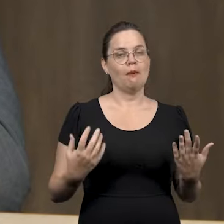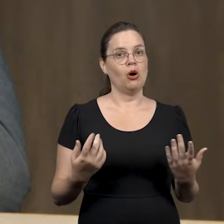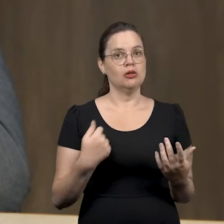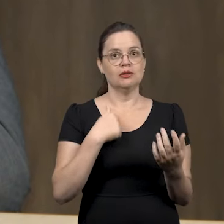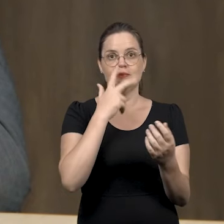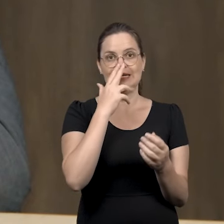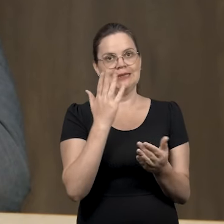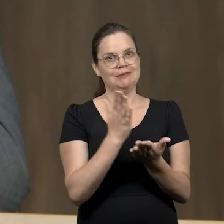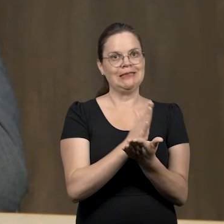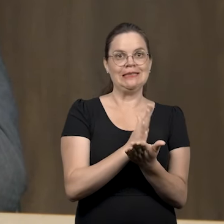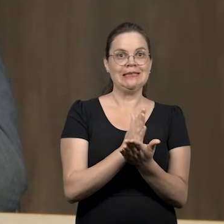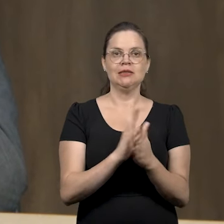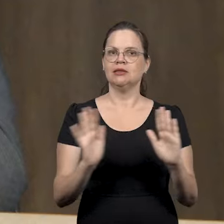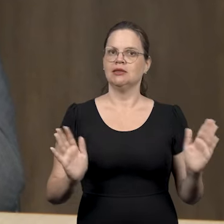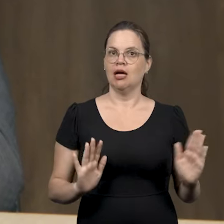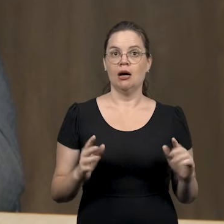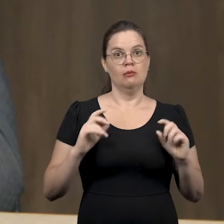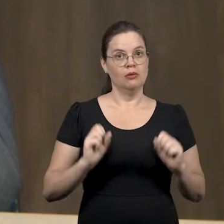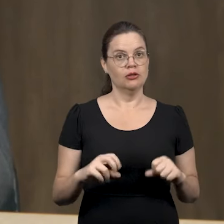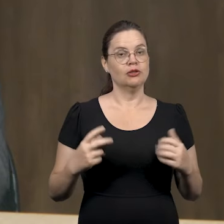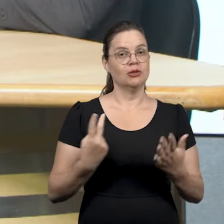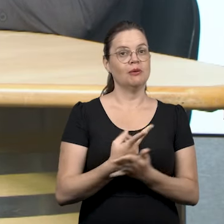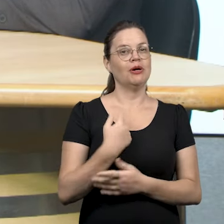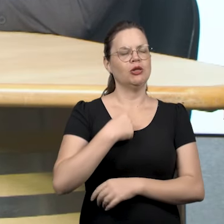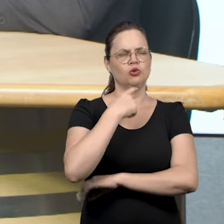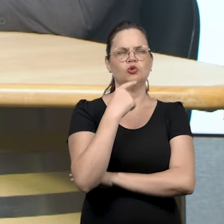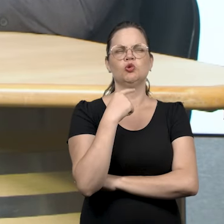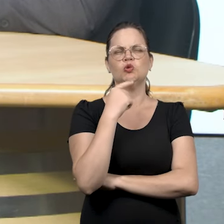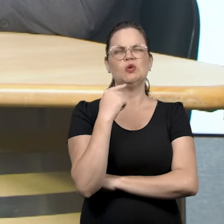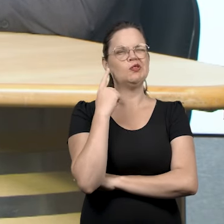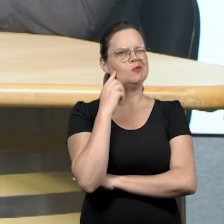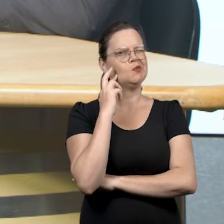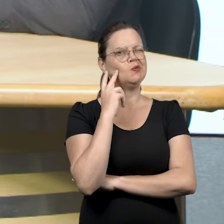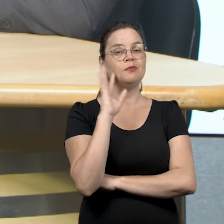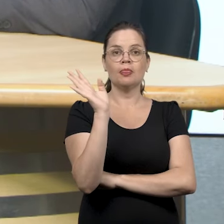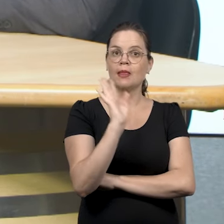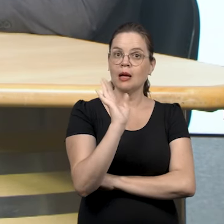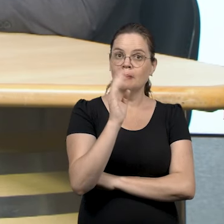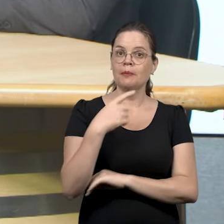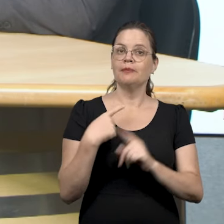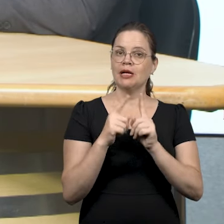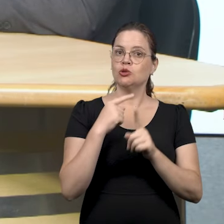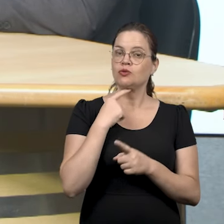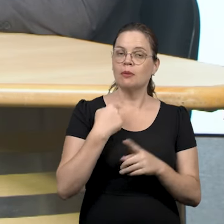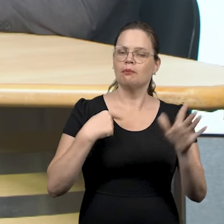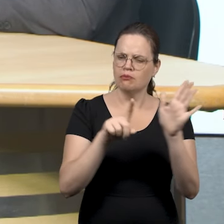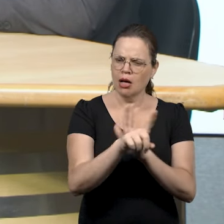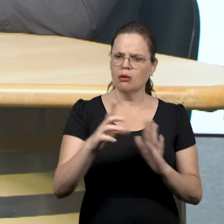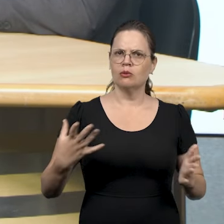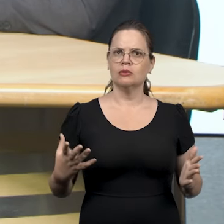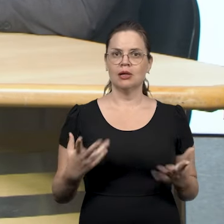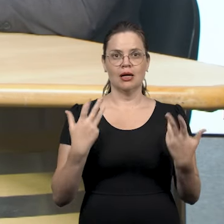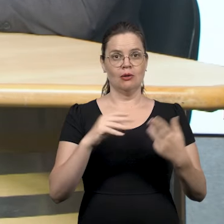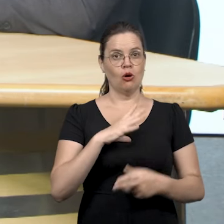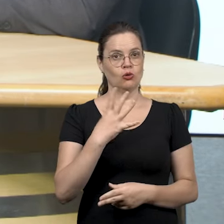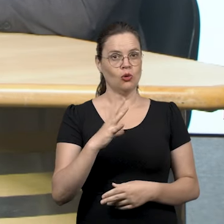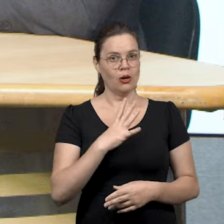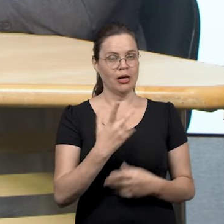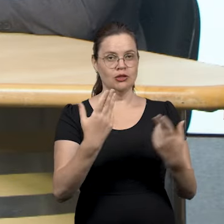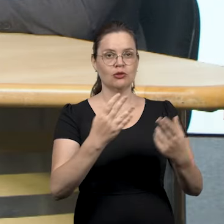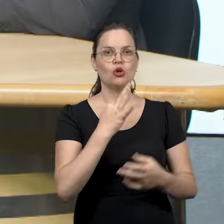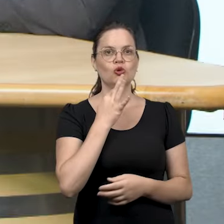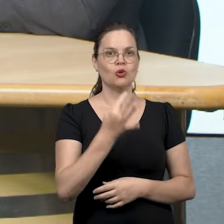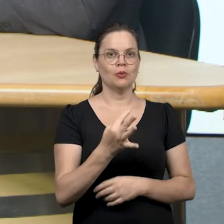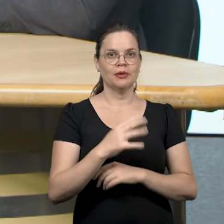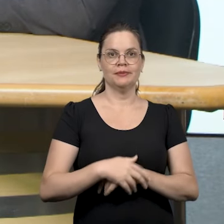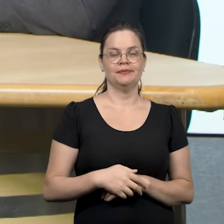dúvidas, incertezas, e Tomé, tropeços na fé. E Tomé não tinha essa preocupação de perguntar, né? E você veja bem,